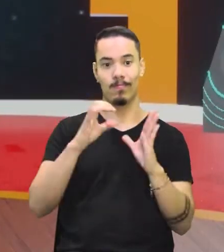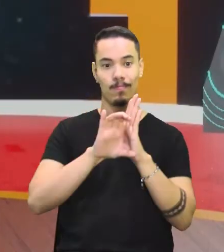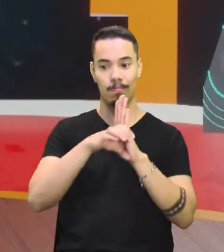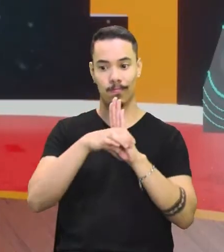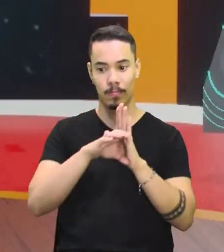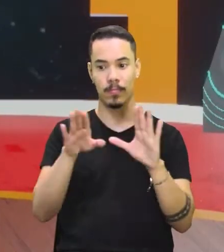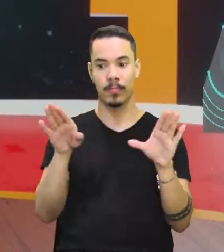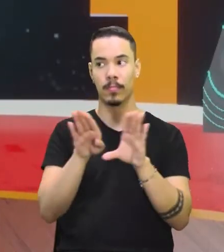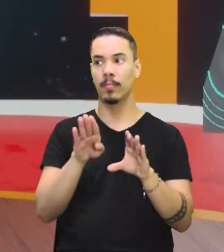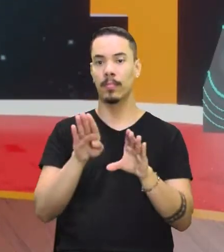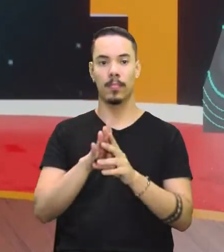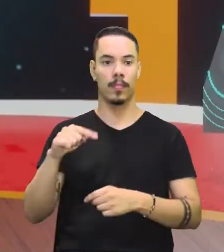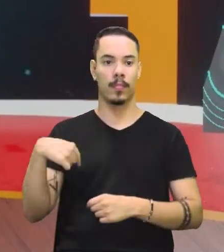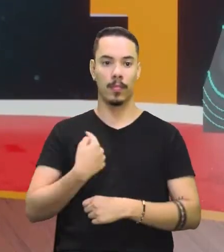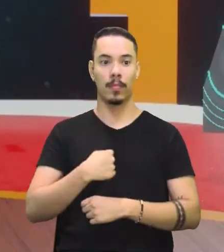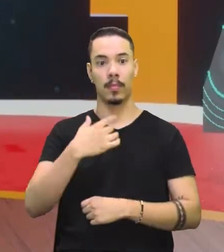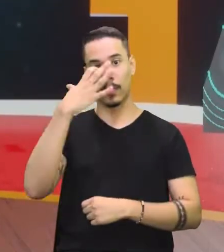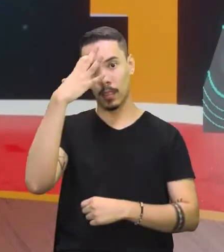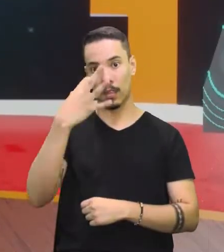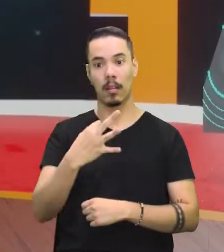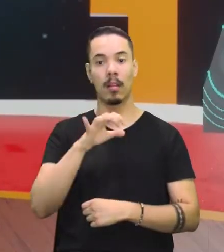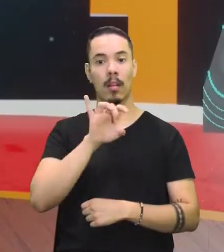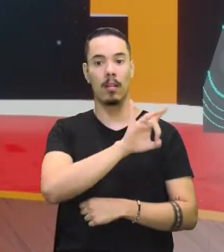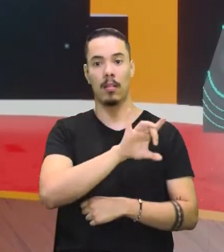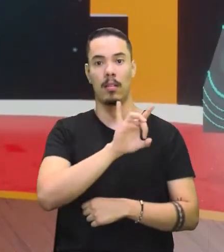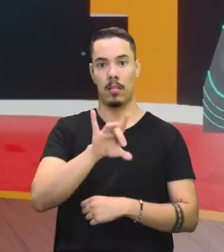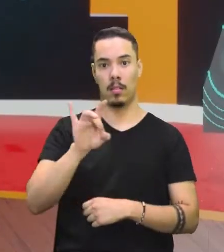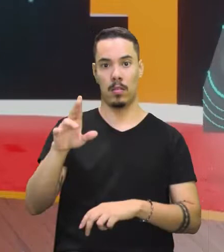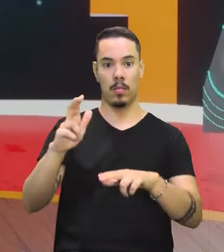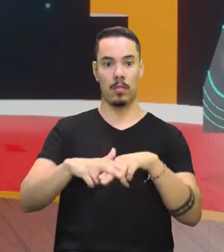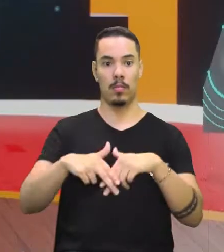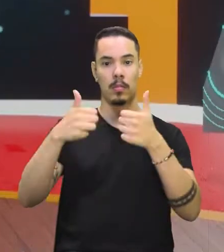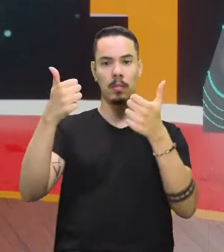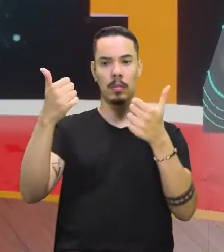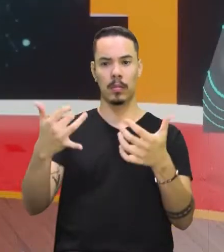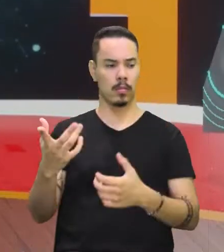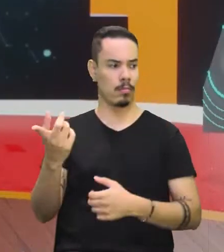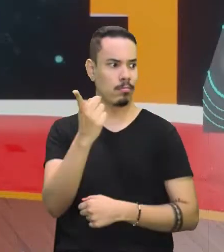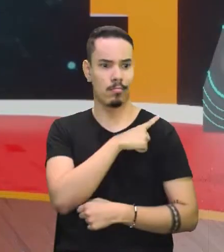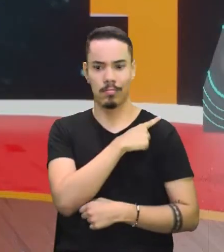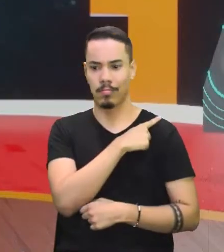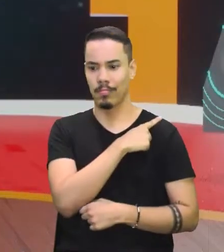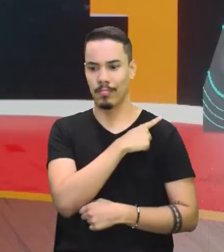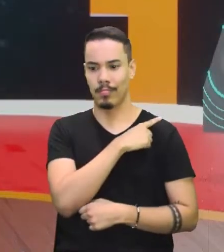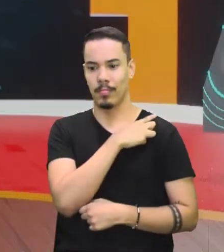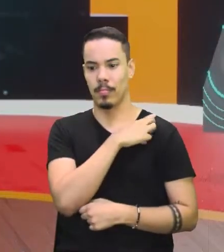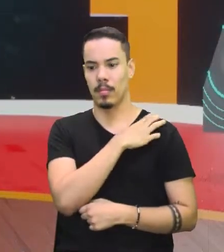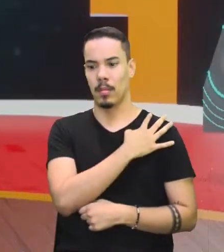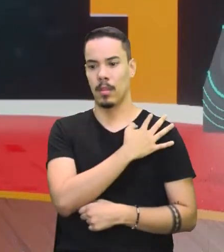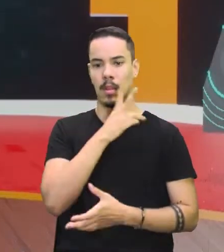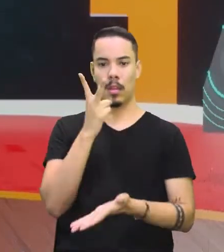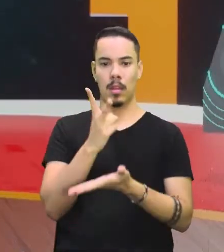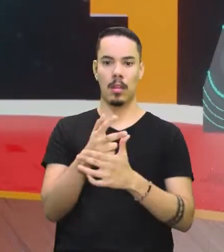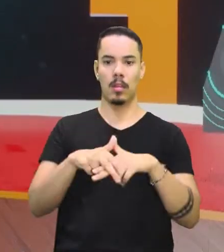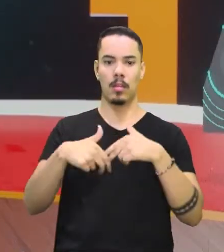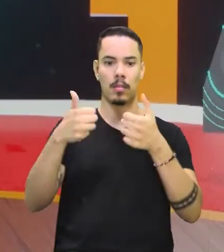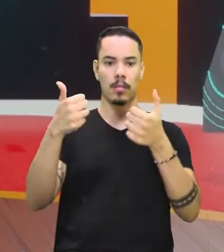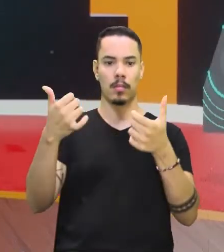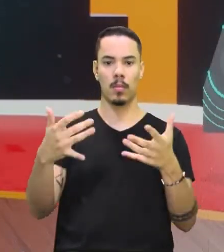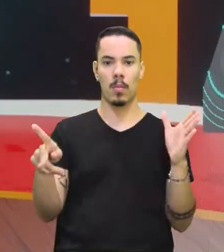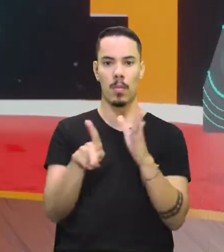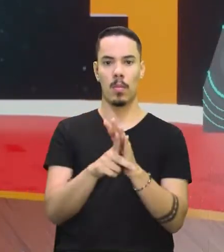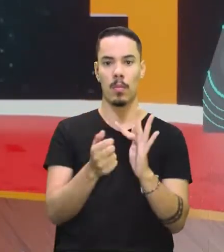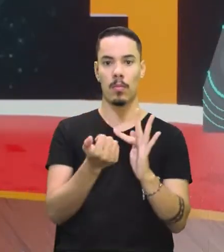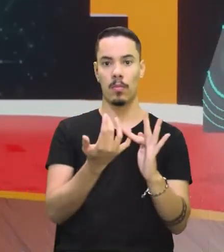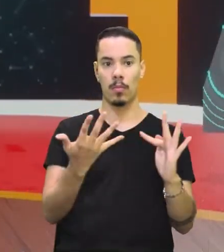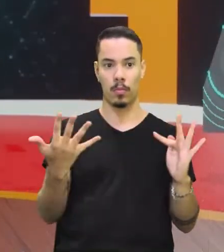gente entender quem é quem. Não, na verdade, a gente fala isso desde o primeiro ano. Né? Quando entrou na função do segundo grau, a gente fala assim, olha,